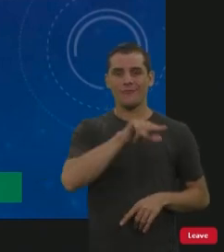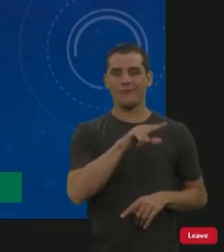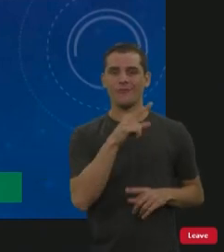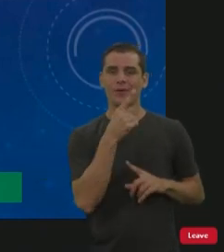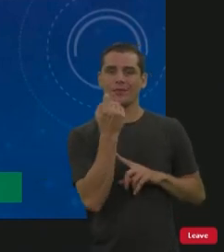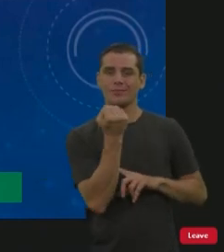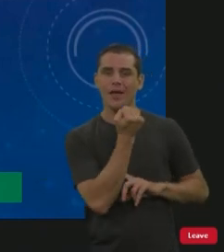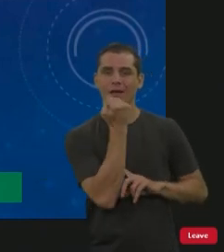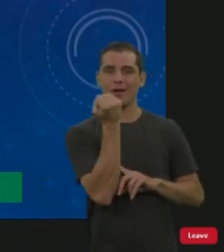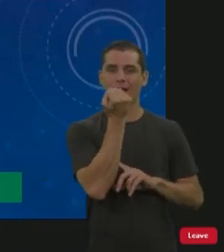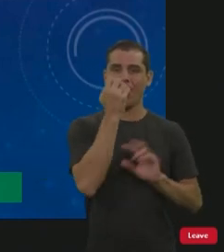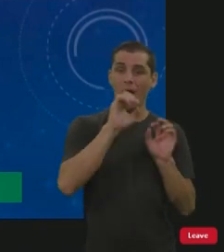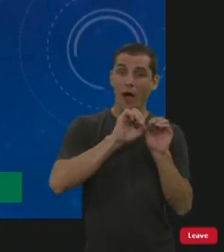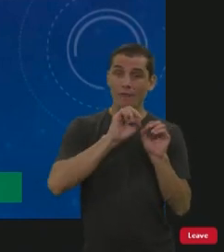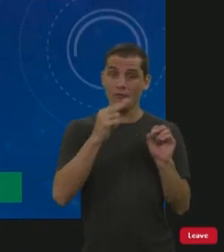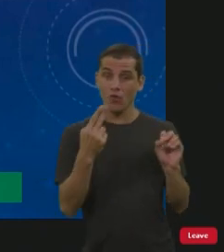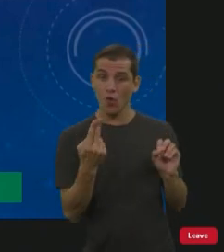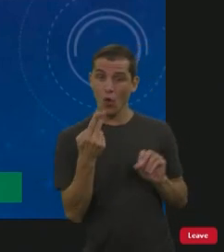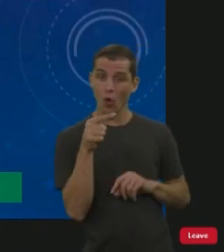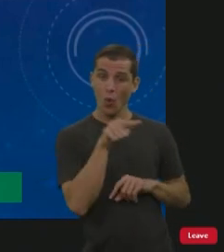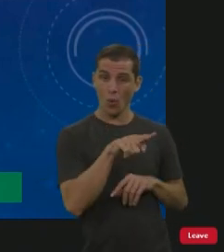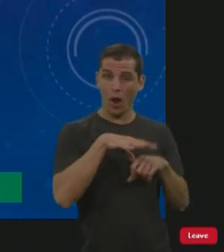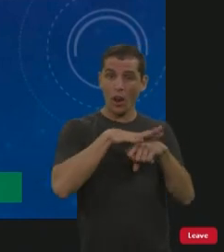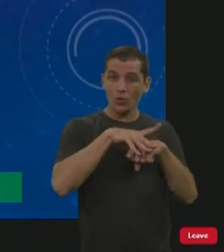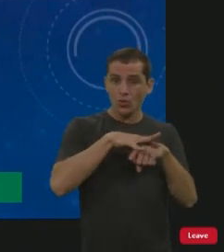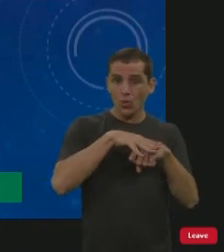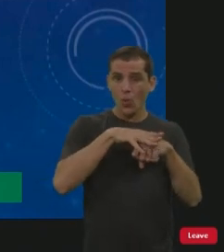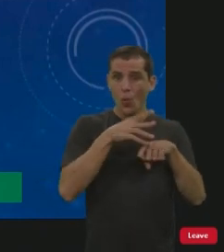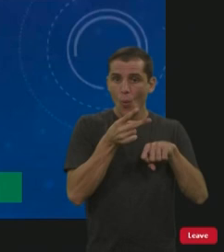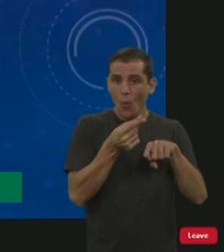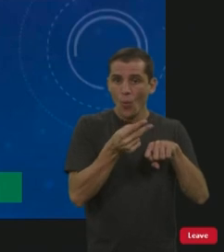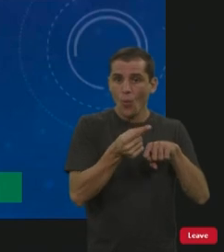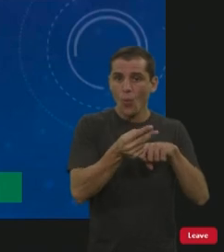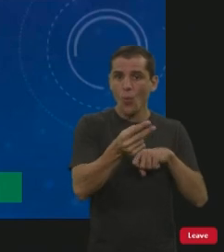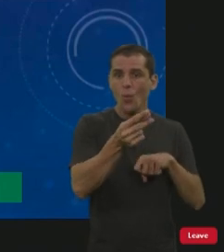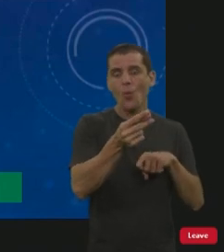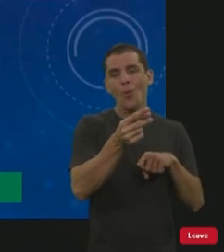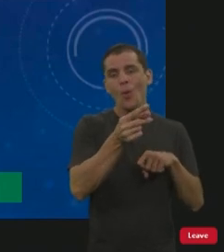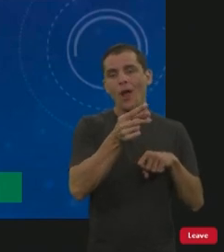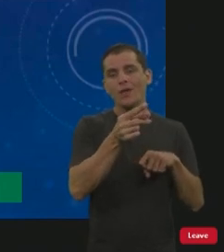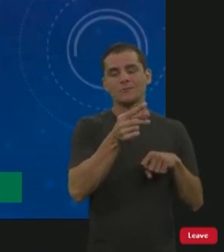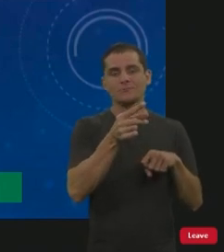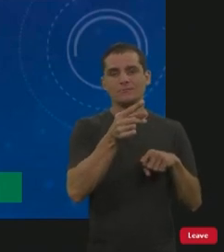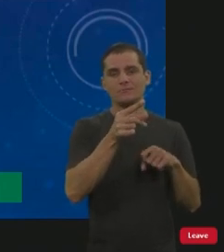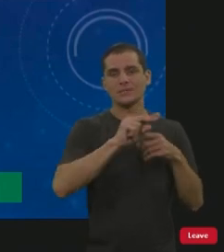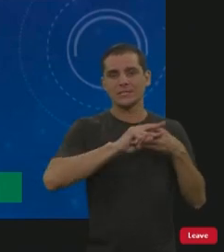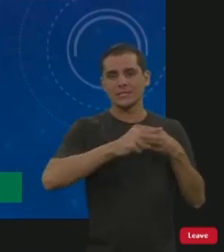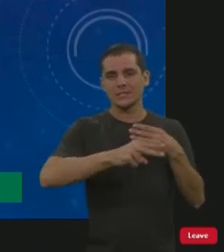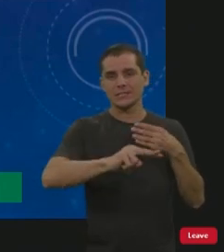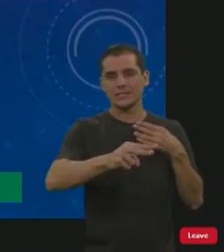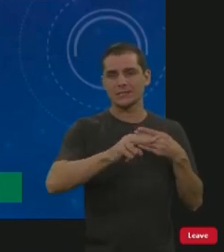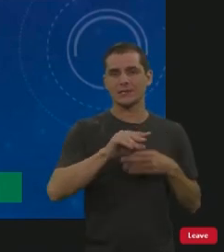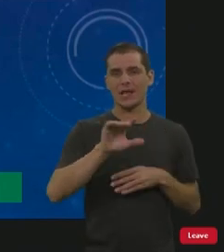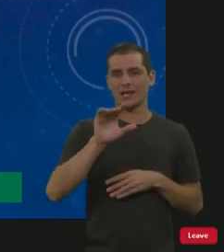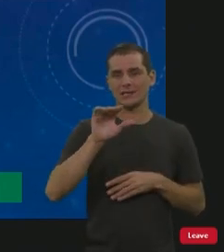sequelasse ou que fosse letal, tá? Então, essa é a importância aí do tratamento, né? Ele